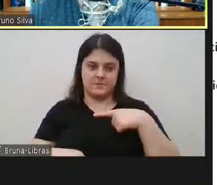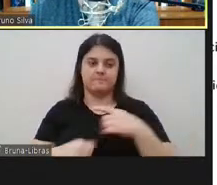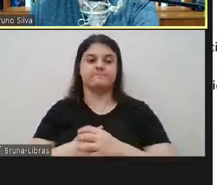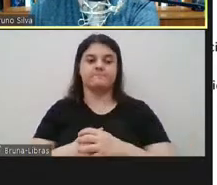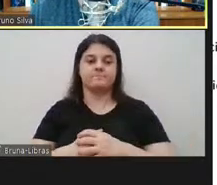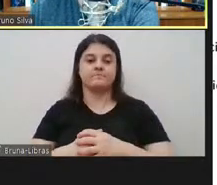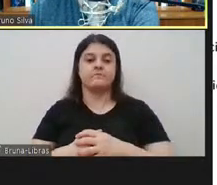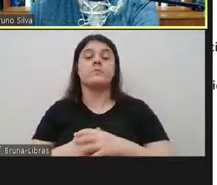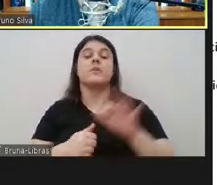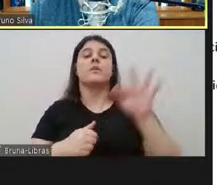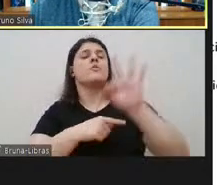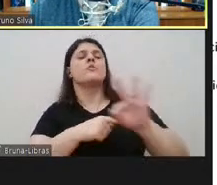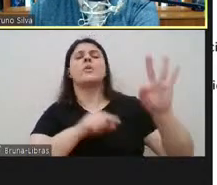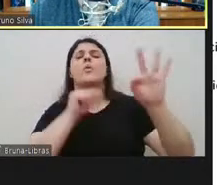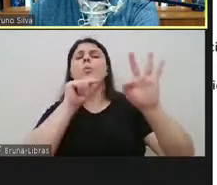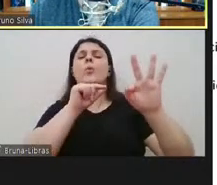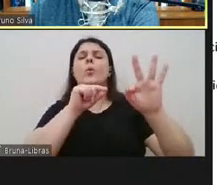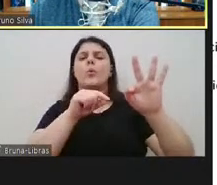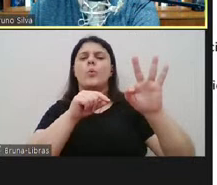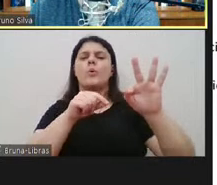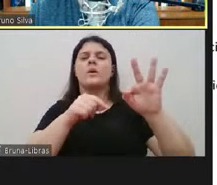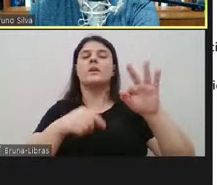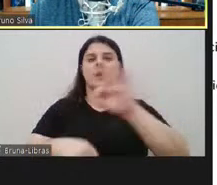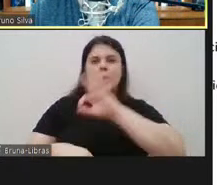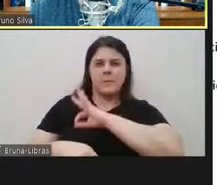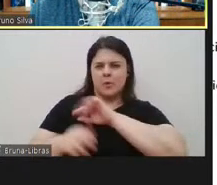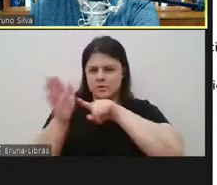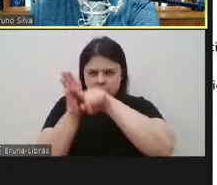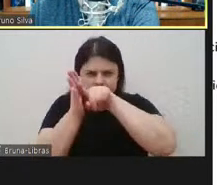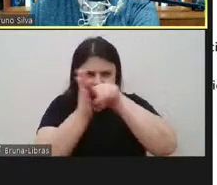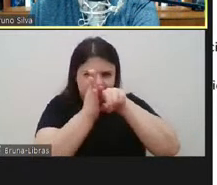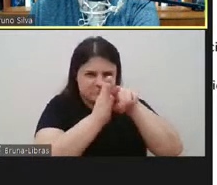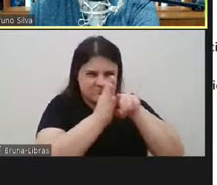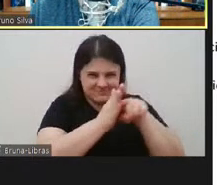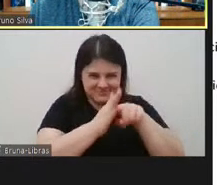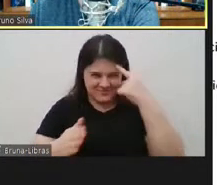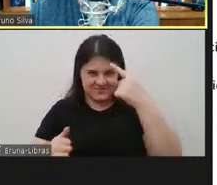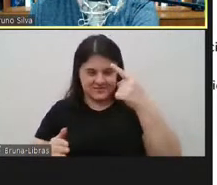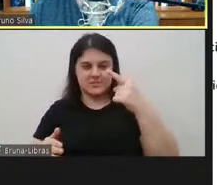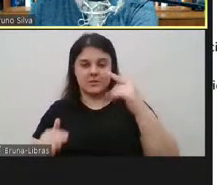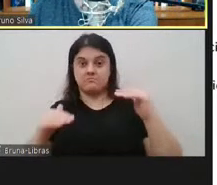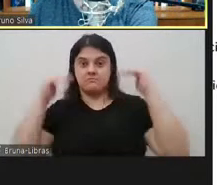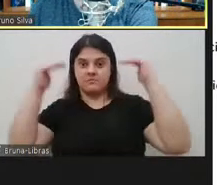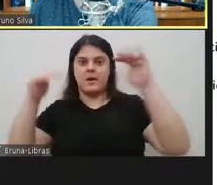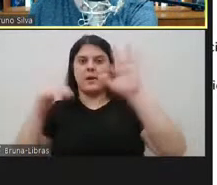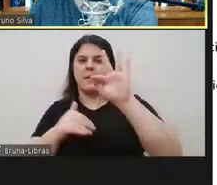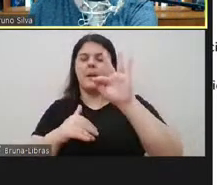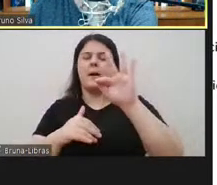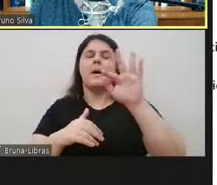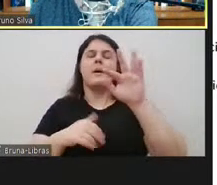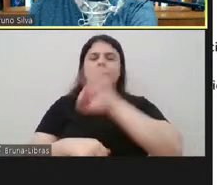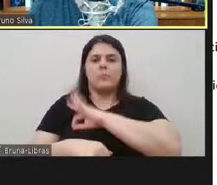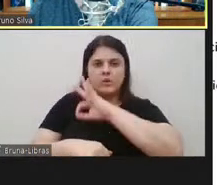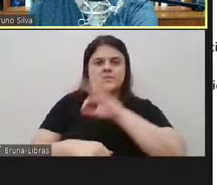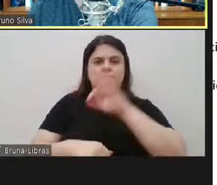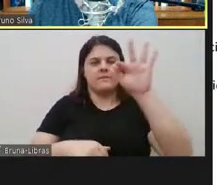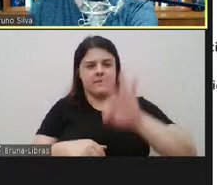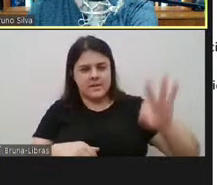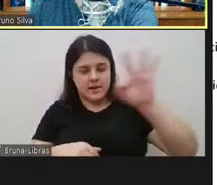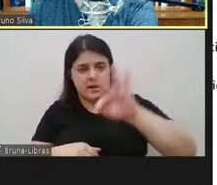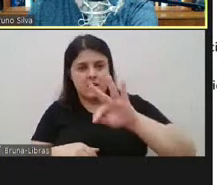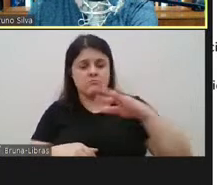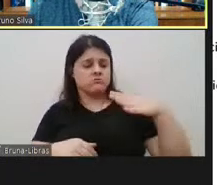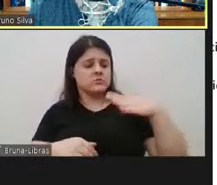do Estado nível Federal é responsável por aquela polícia investigativa área dos crimes contra a união PF né Polícia Federal eo município